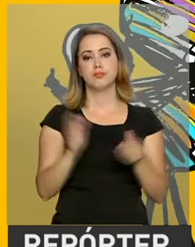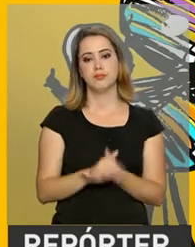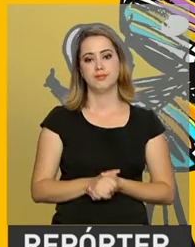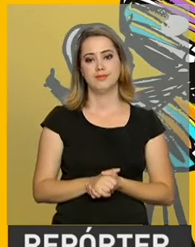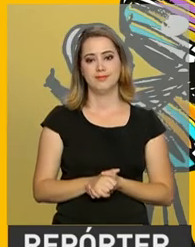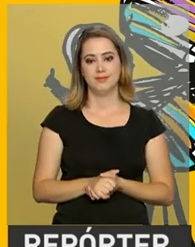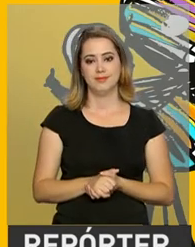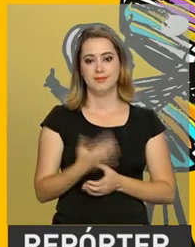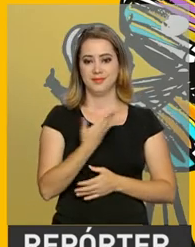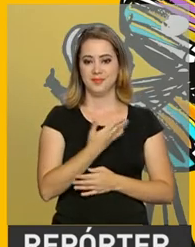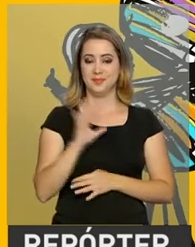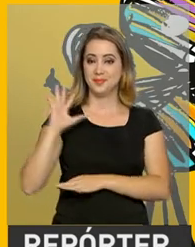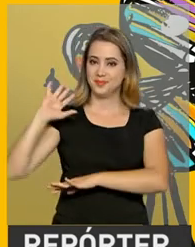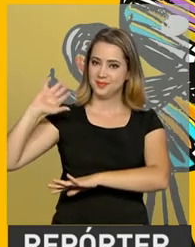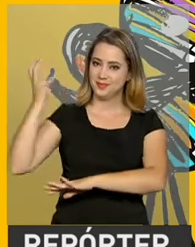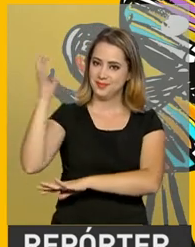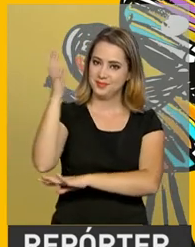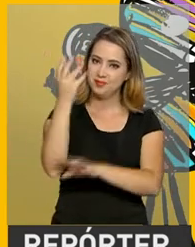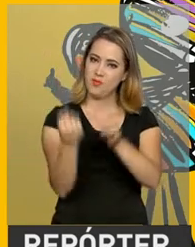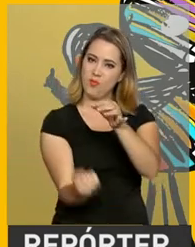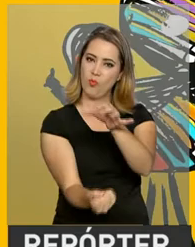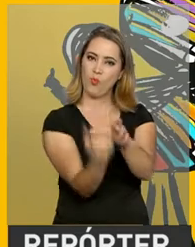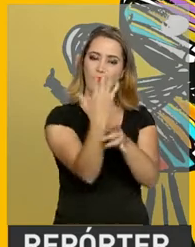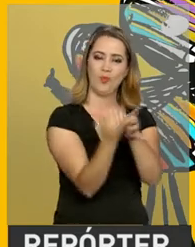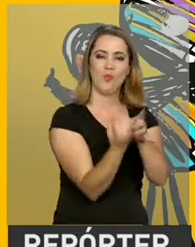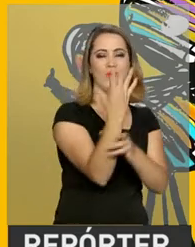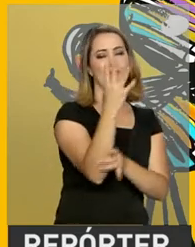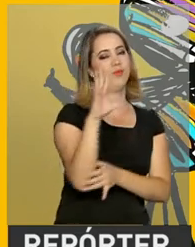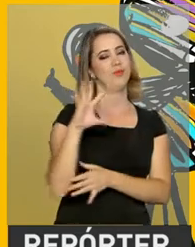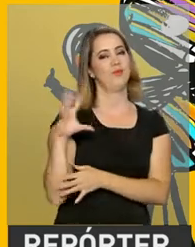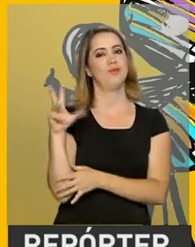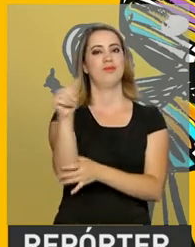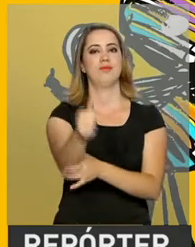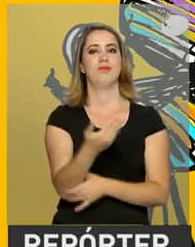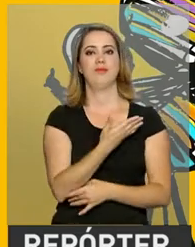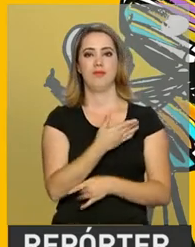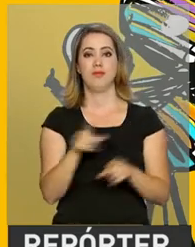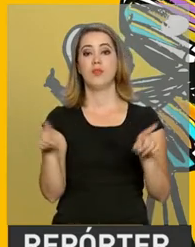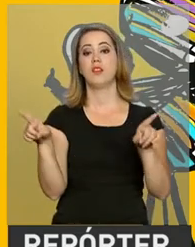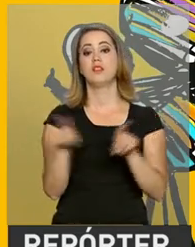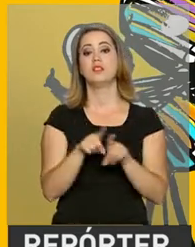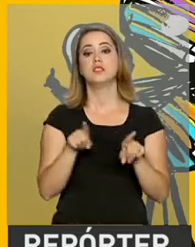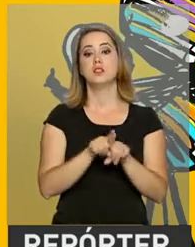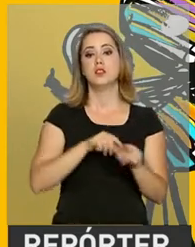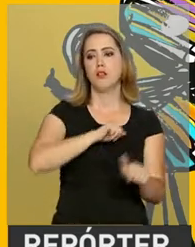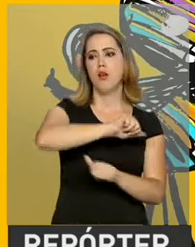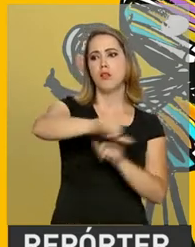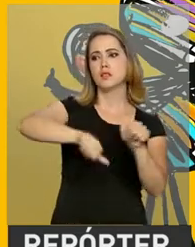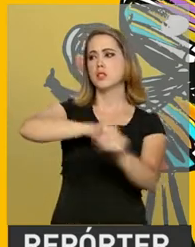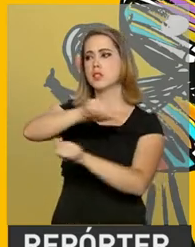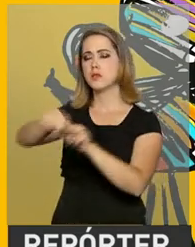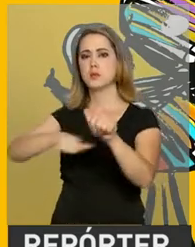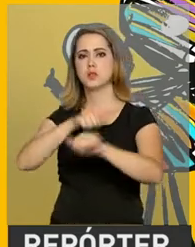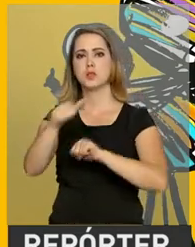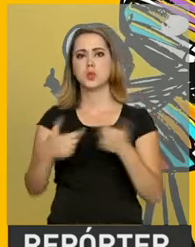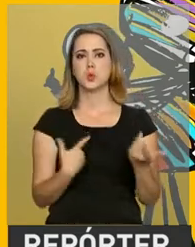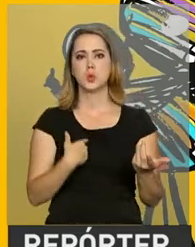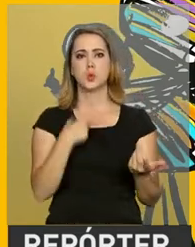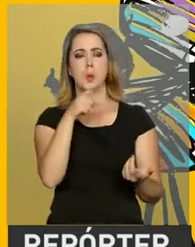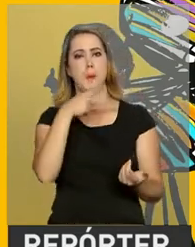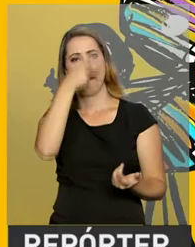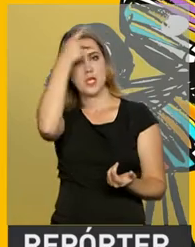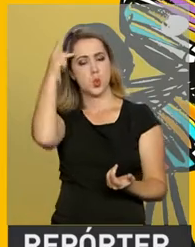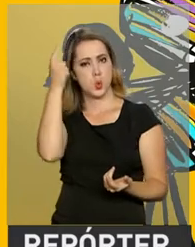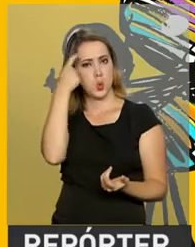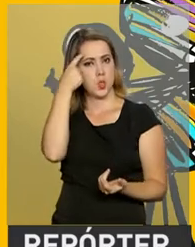tomou conta de tudo novamente. Também na programação, o curta Reviravolta, um clássico embate entre o nerd e